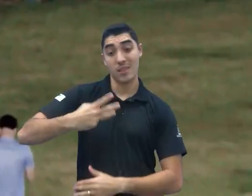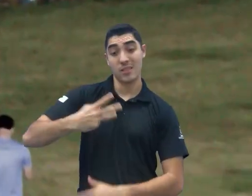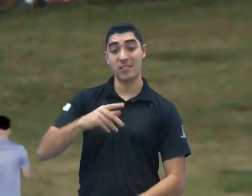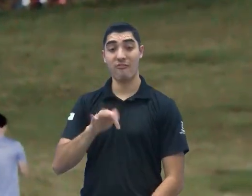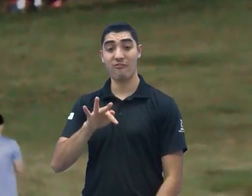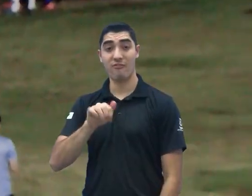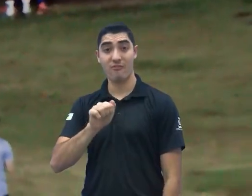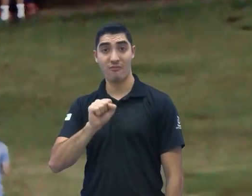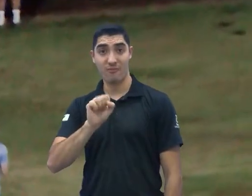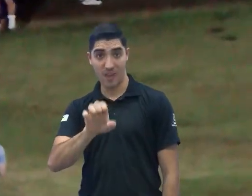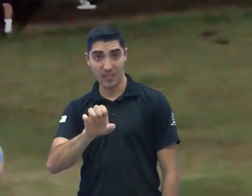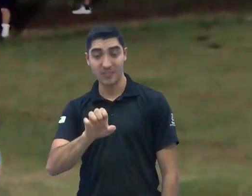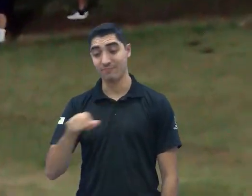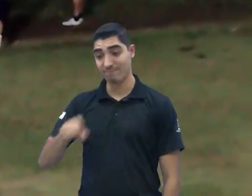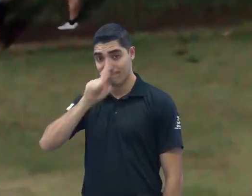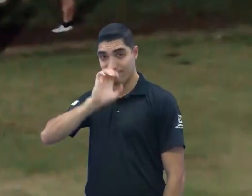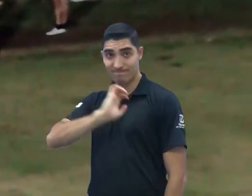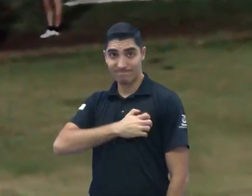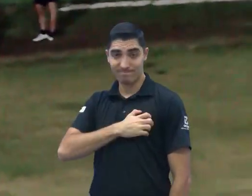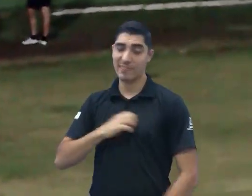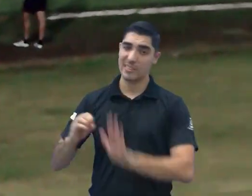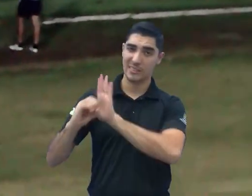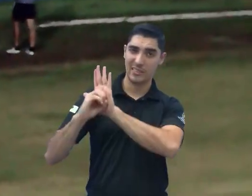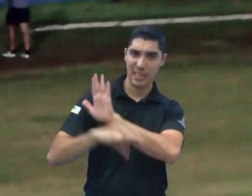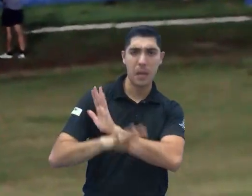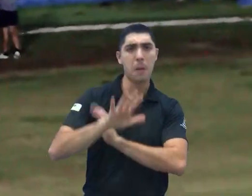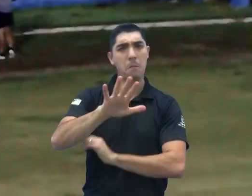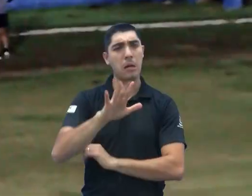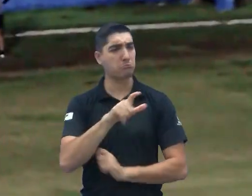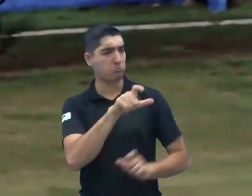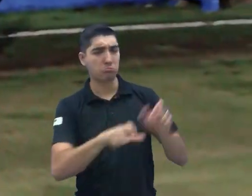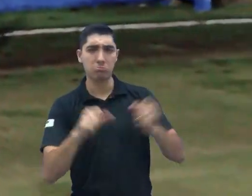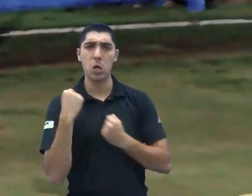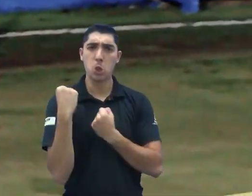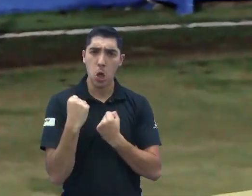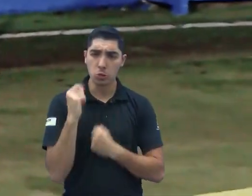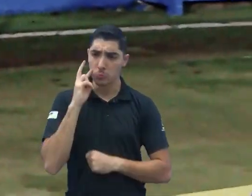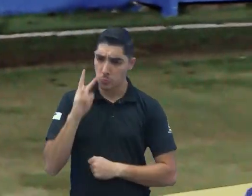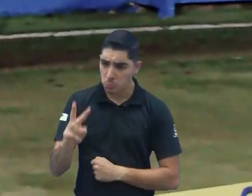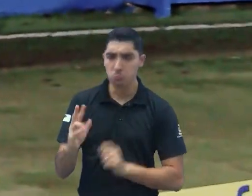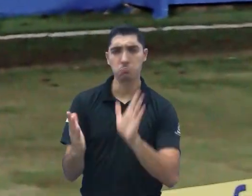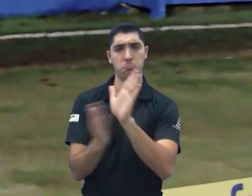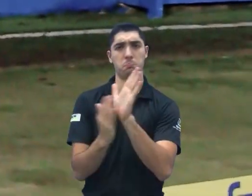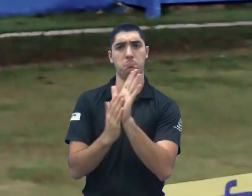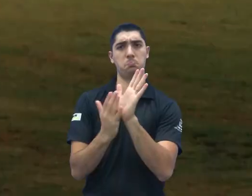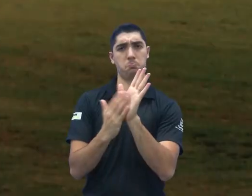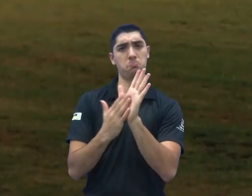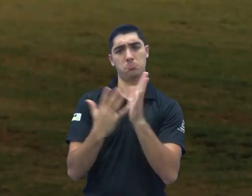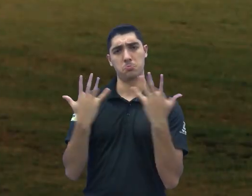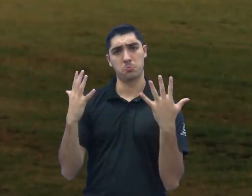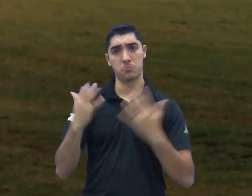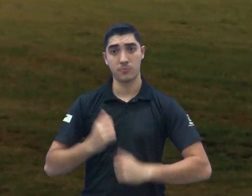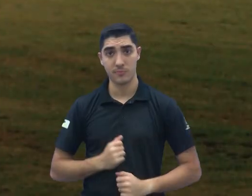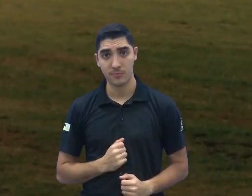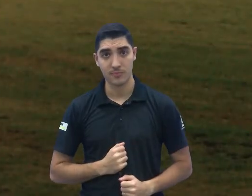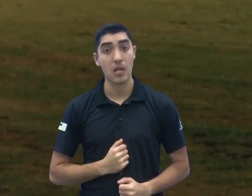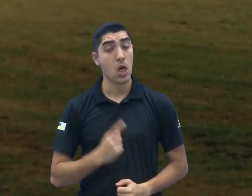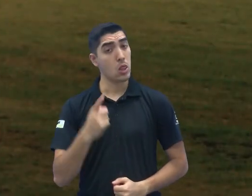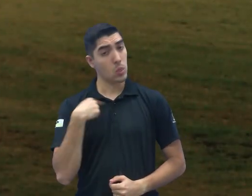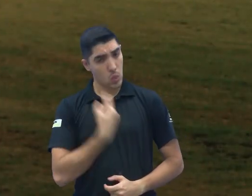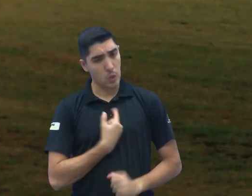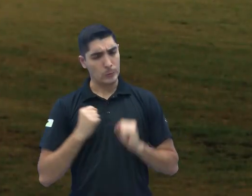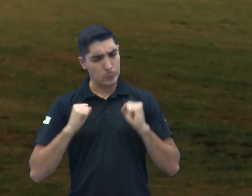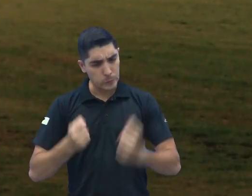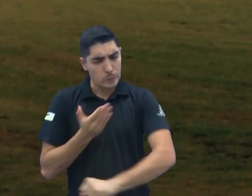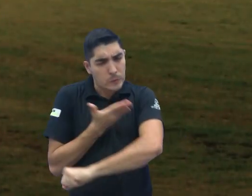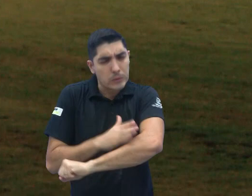São José eliminado, mas com o reconhecimento da torcida presente no Joaquinzão. A gente se preparou da melhor forma possível, no